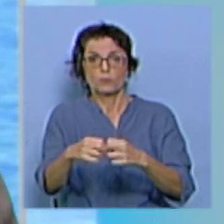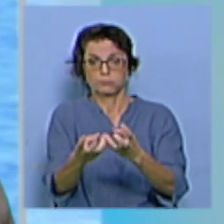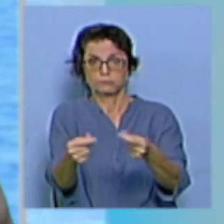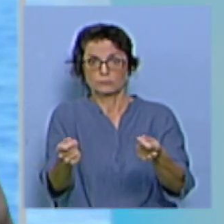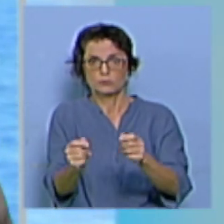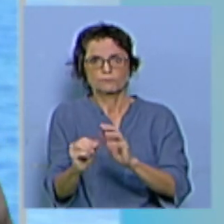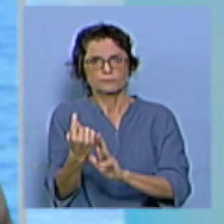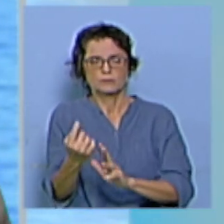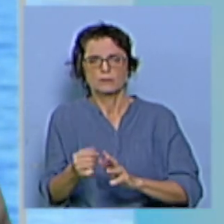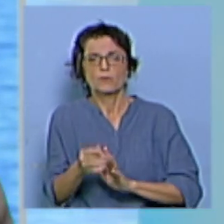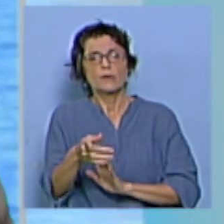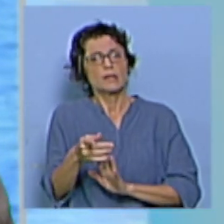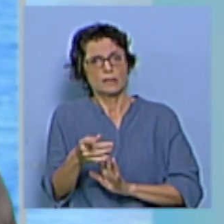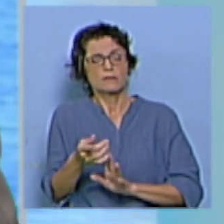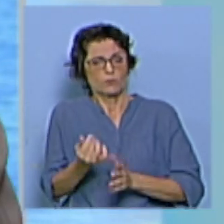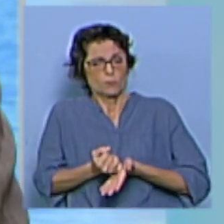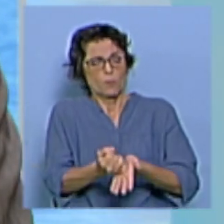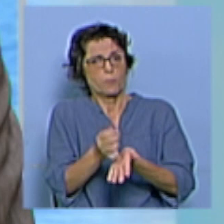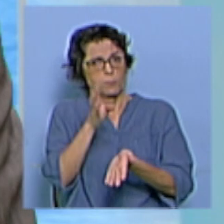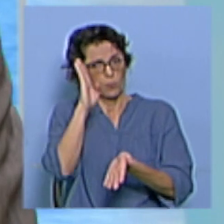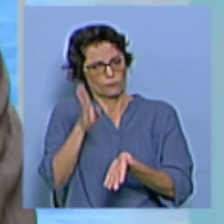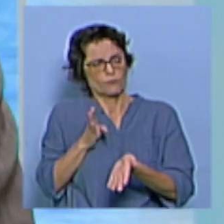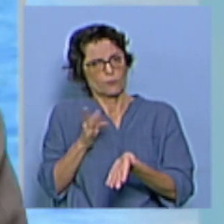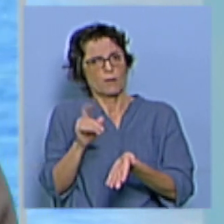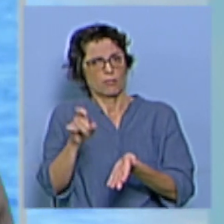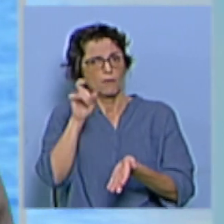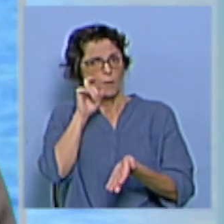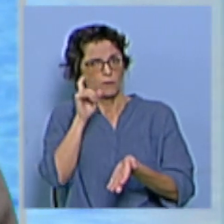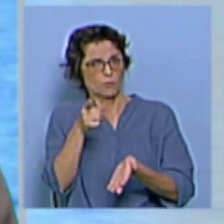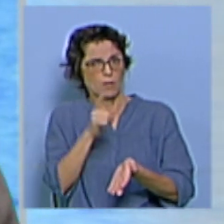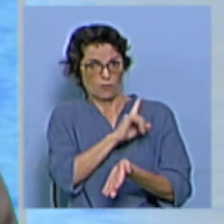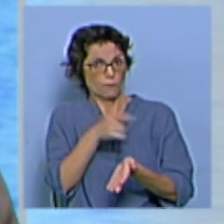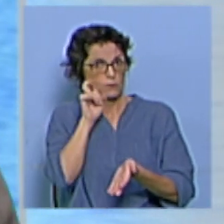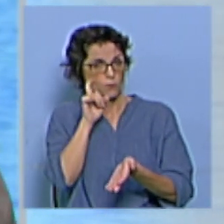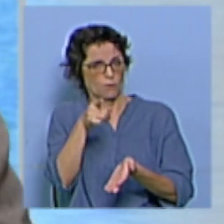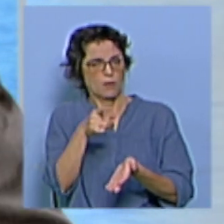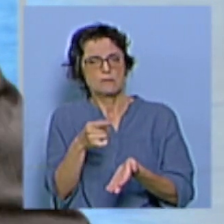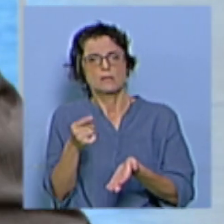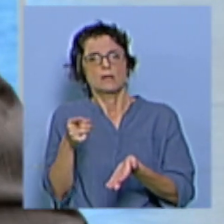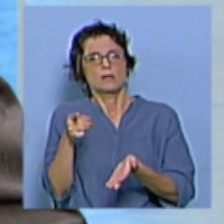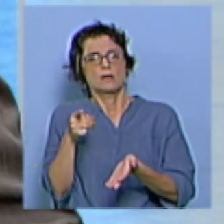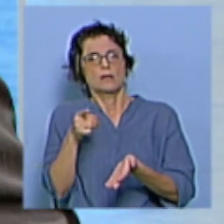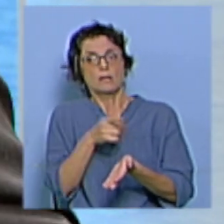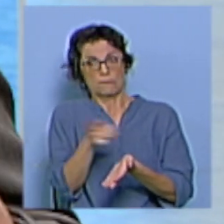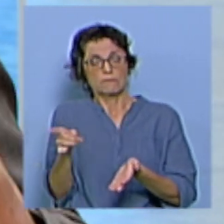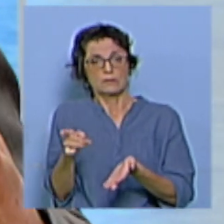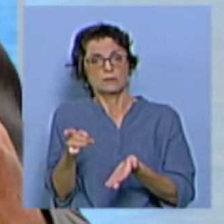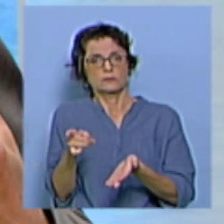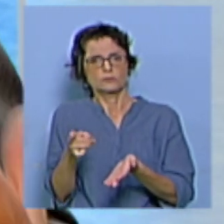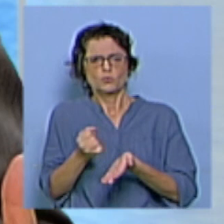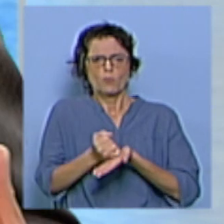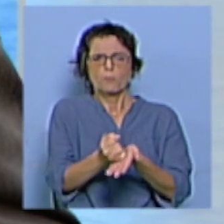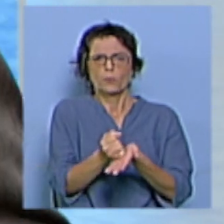neste sentido, o contributo que as Forças Armadas e Forças de Segurança têm dado ao país, nomeadamente no âmbito